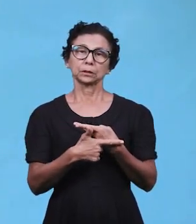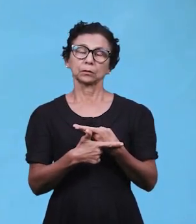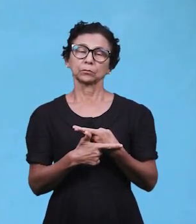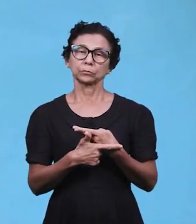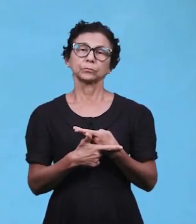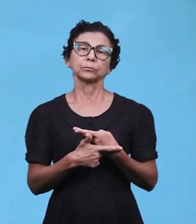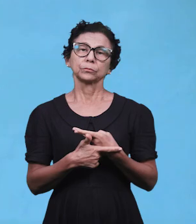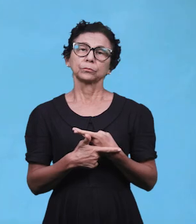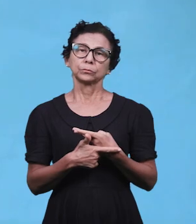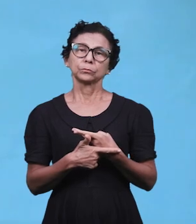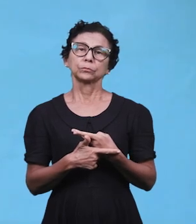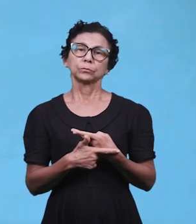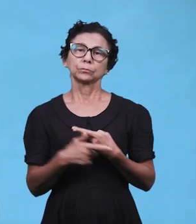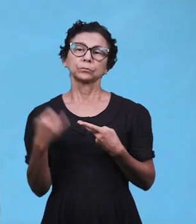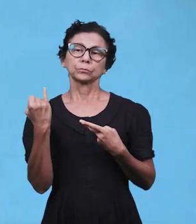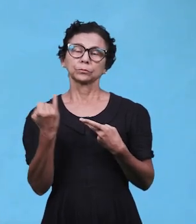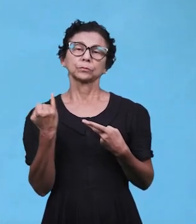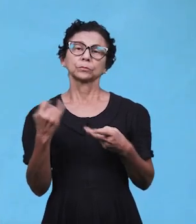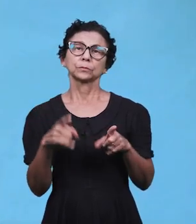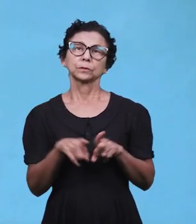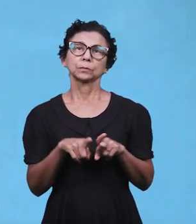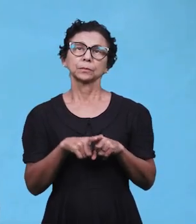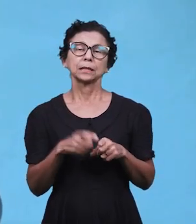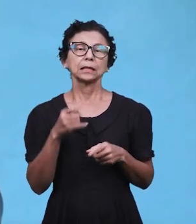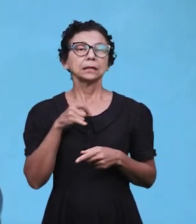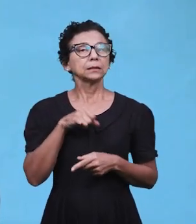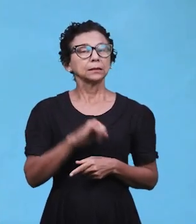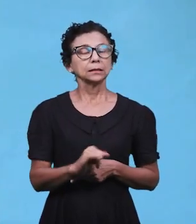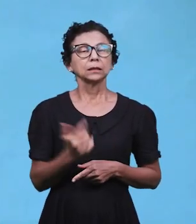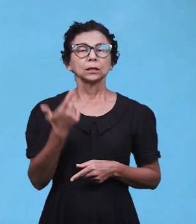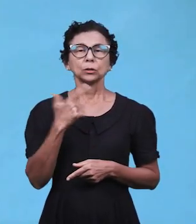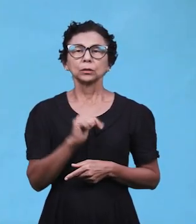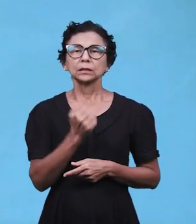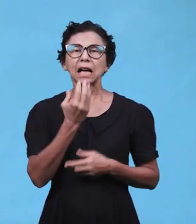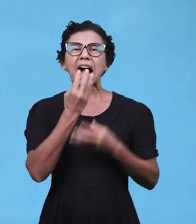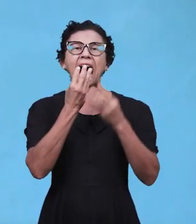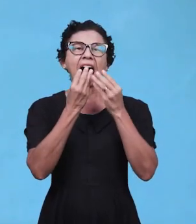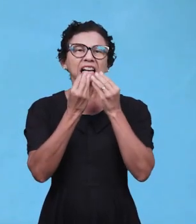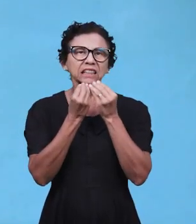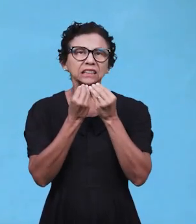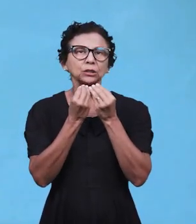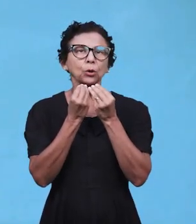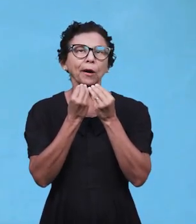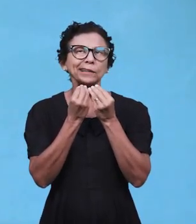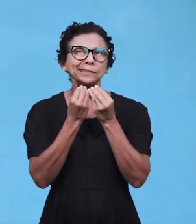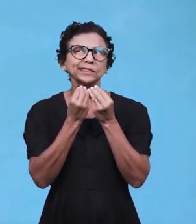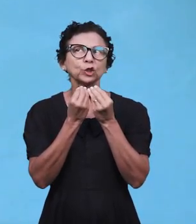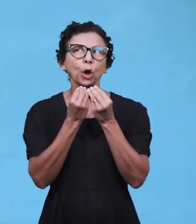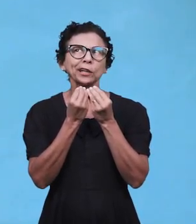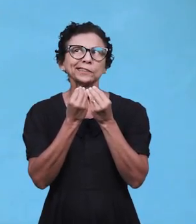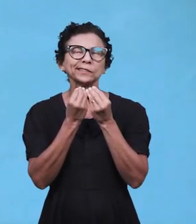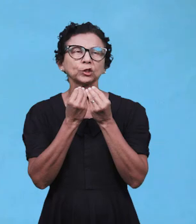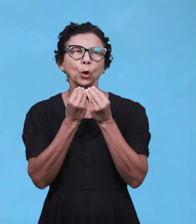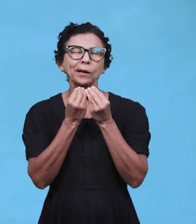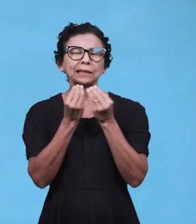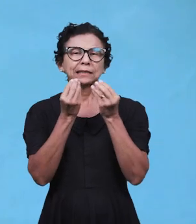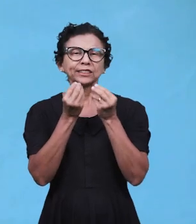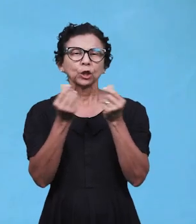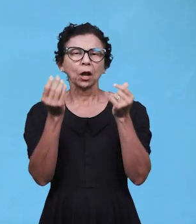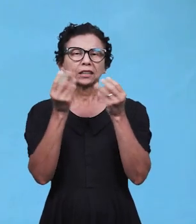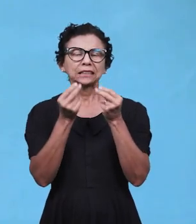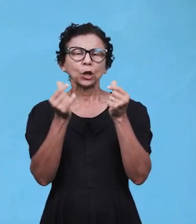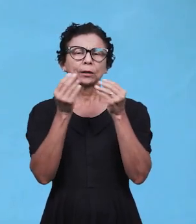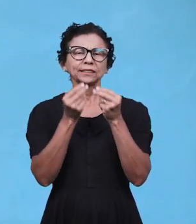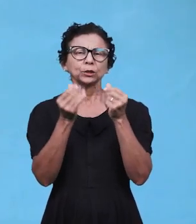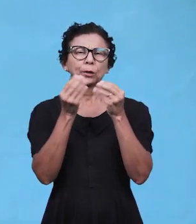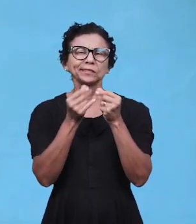mas a função também. Então, aquele alimento que não consegue ser triturado corretamente, ele vai